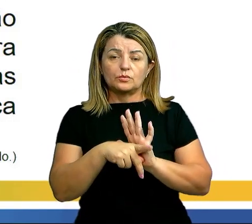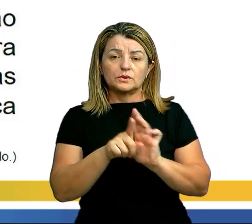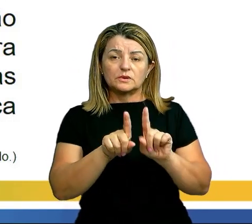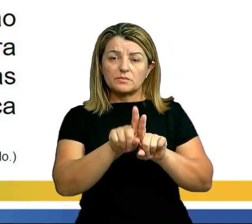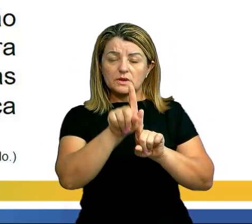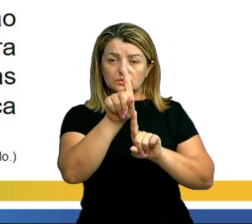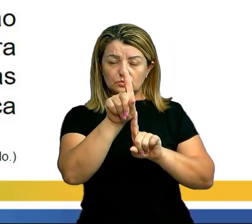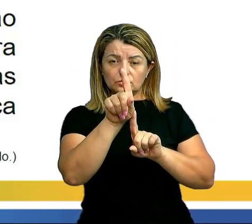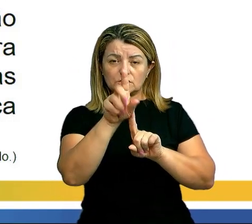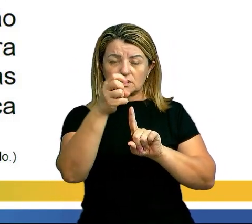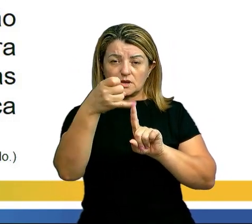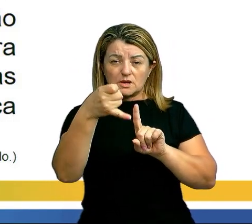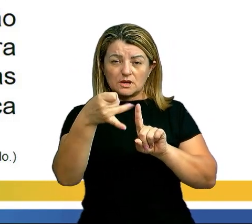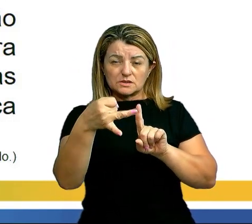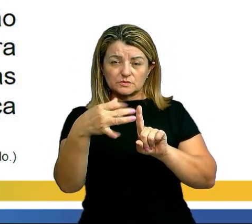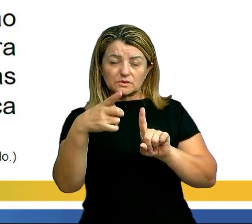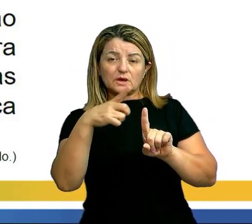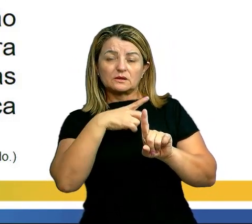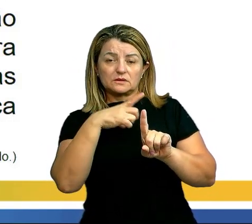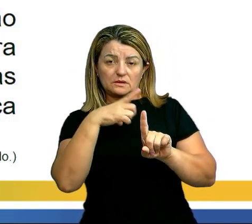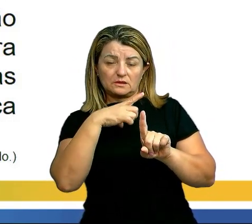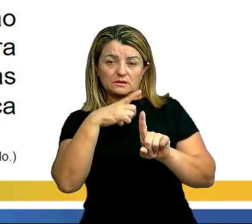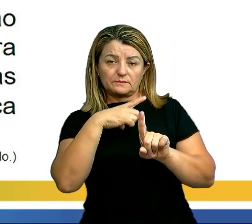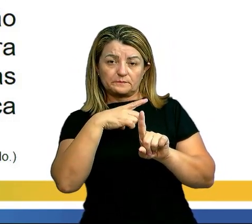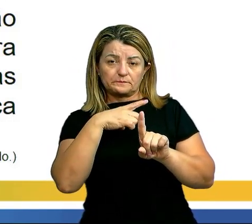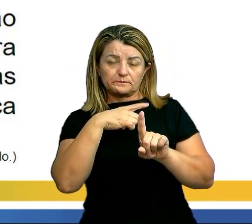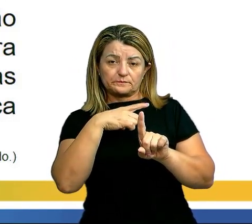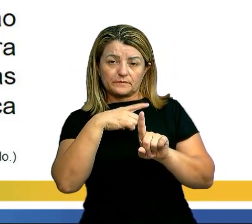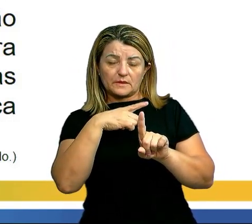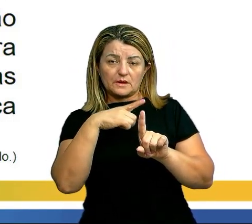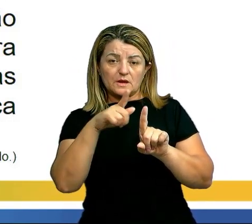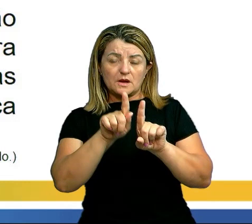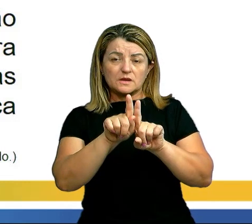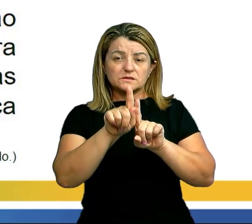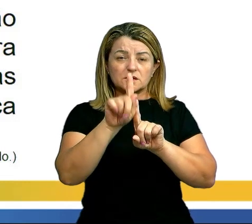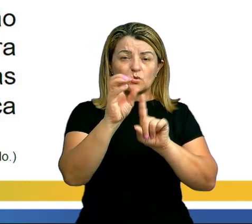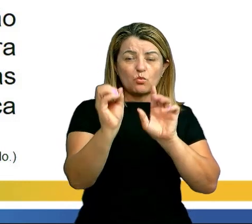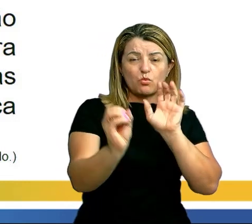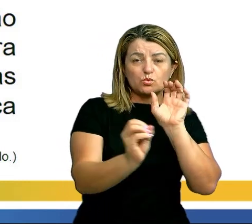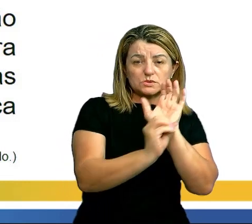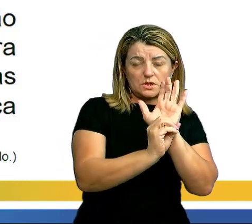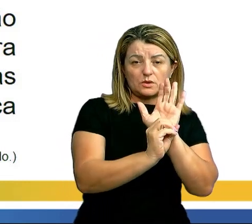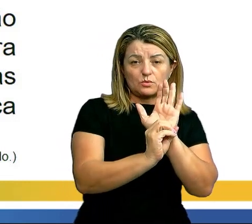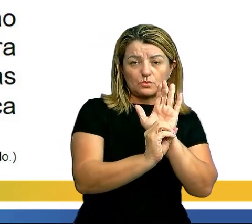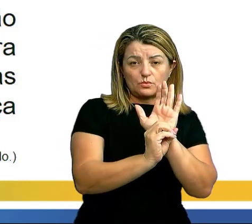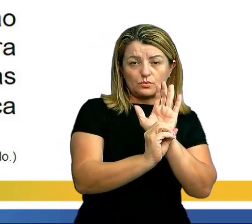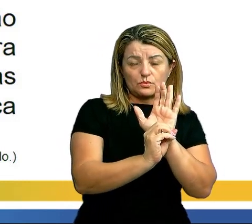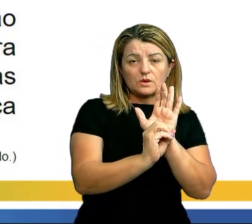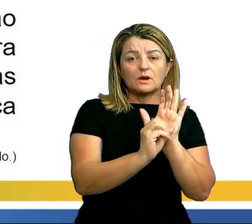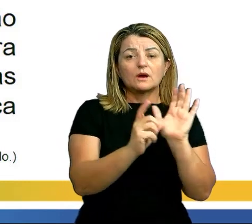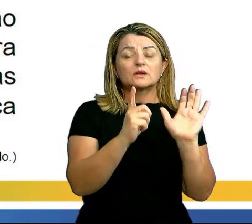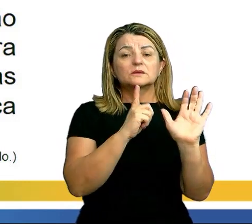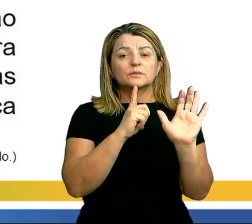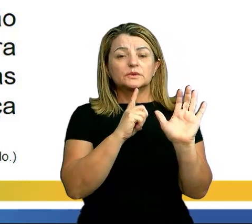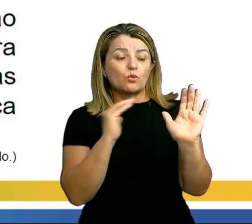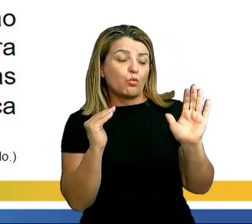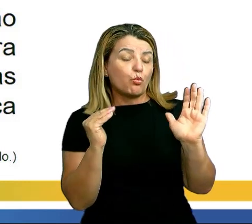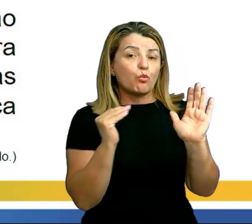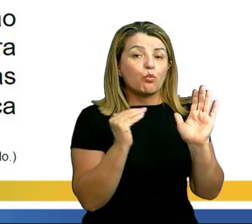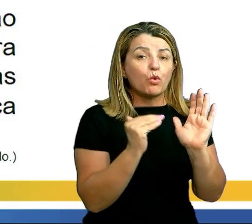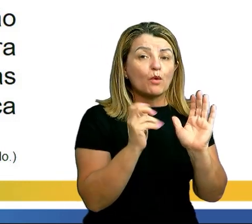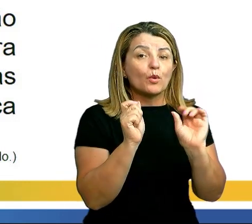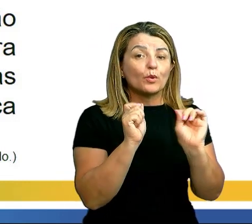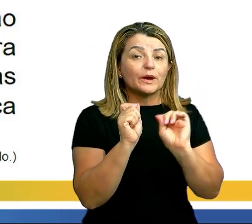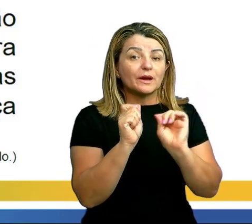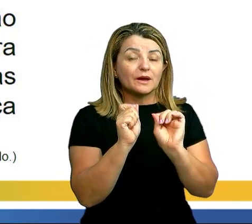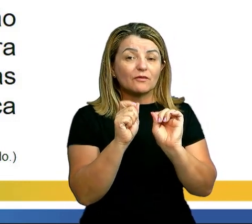ele fala que para se chegar a um grau zero, né, temos que o alvo ele é